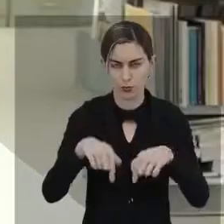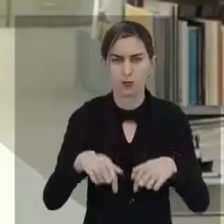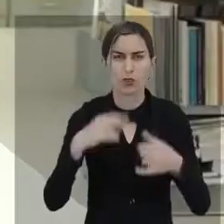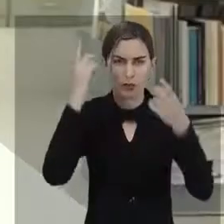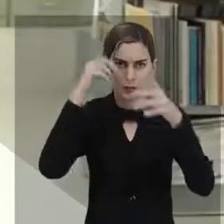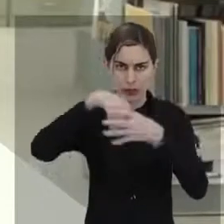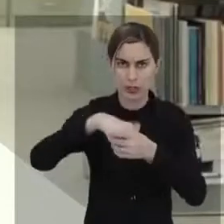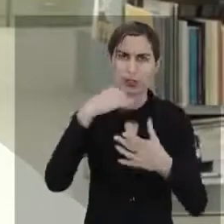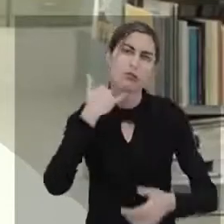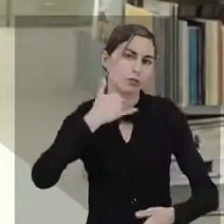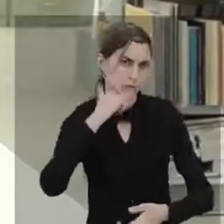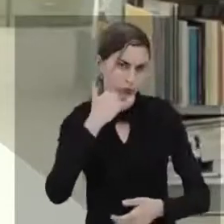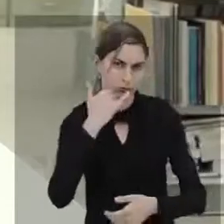dispositivo.